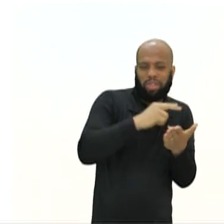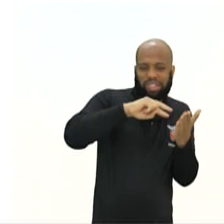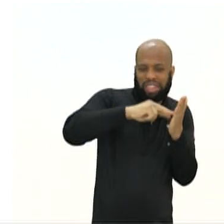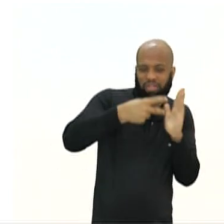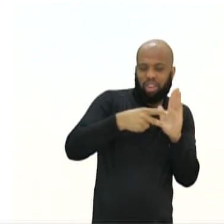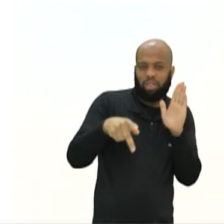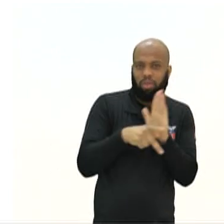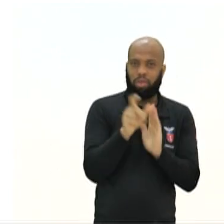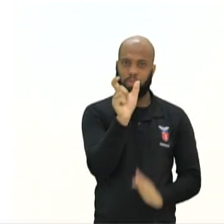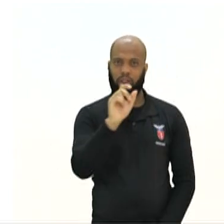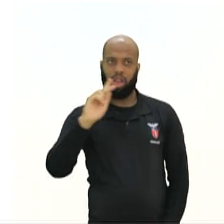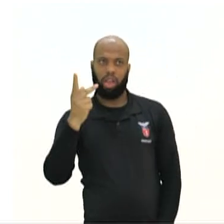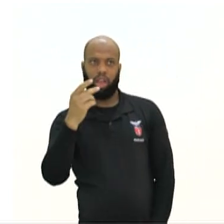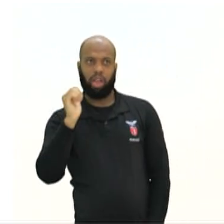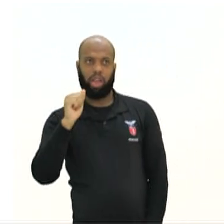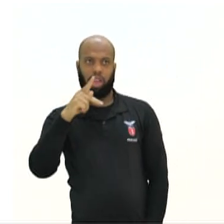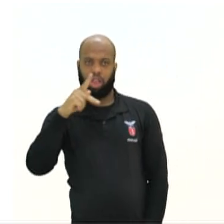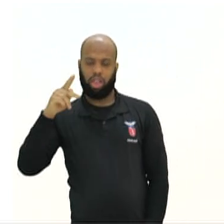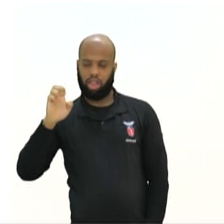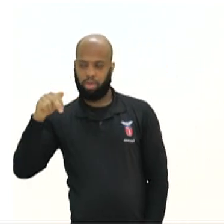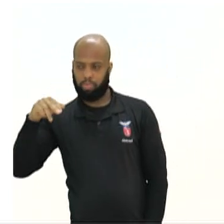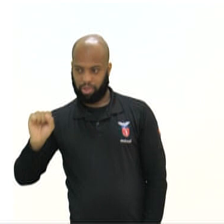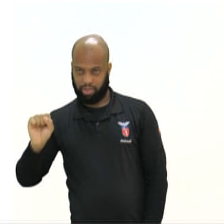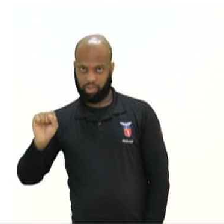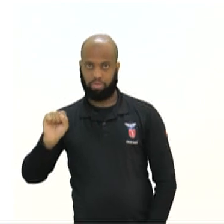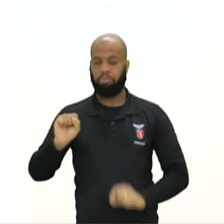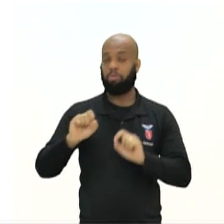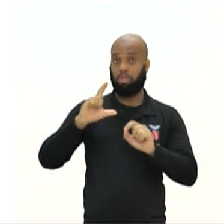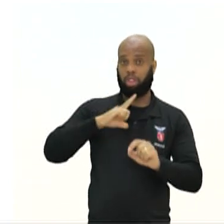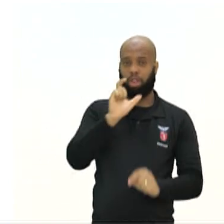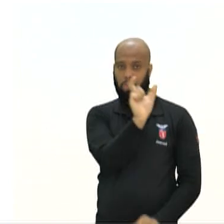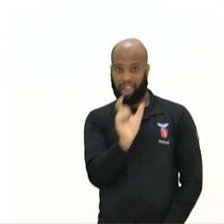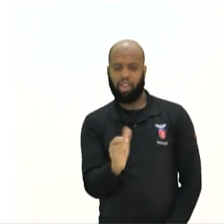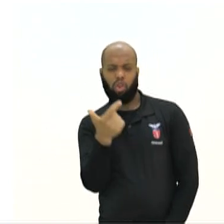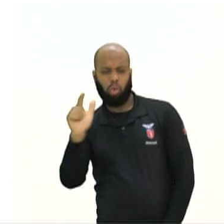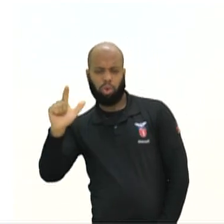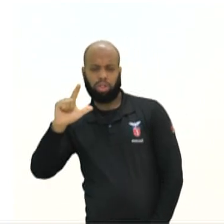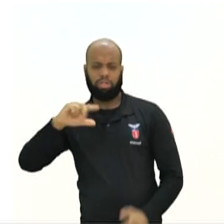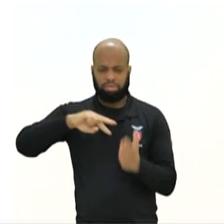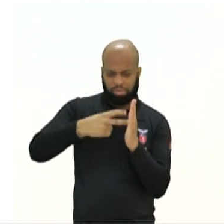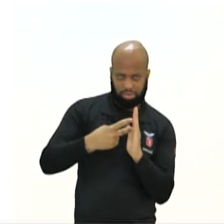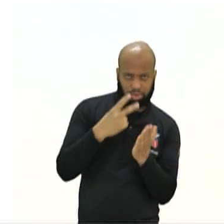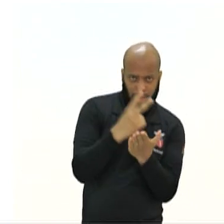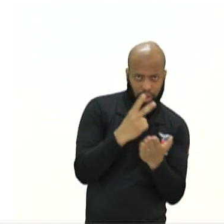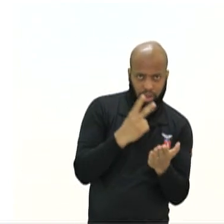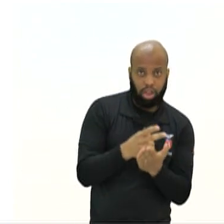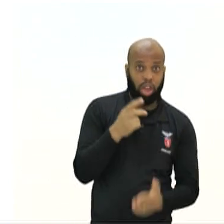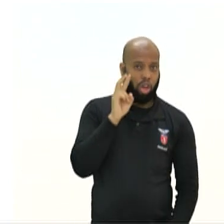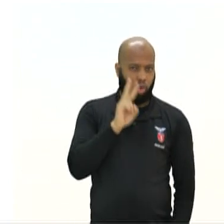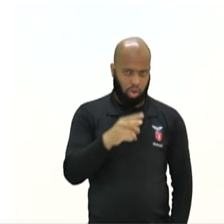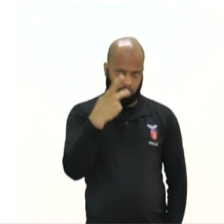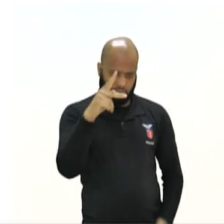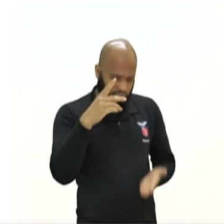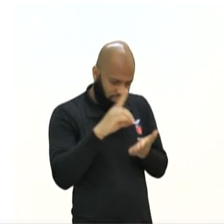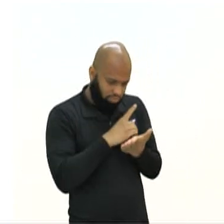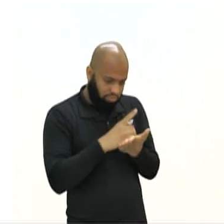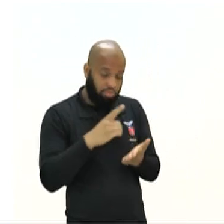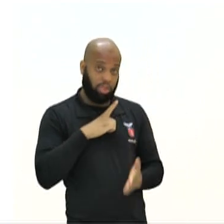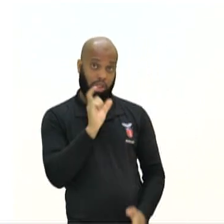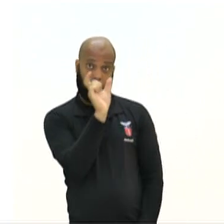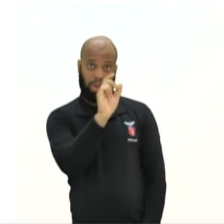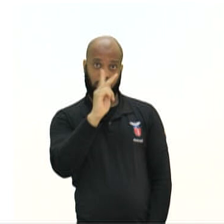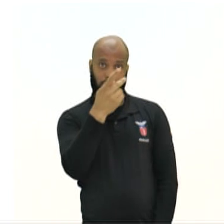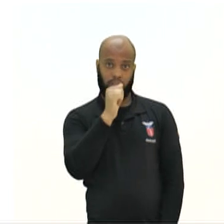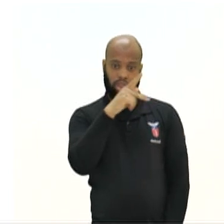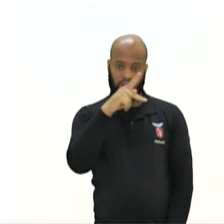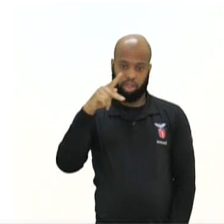Que apareceu aqui, ó. A segunda palavra da citação, happens. Se você foi até o dicionário, você viu que a palavra happens